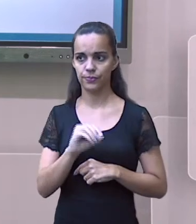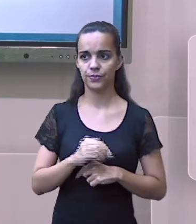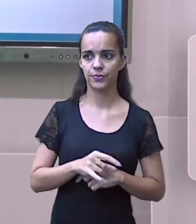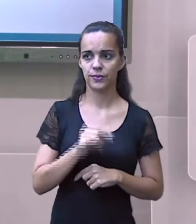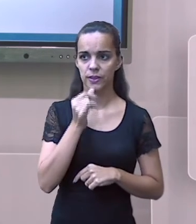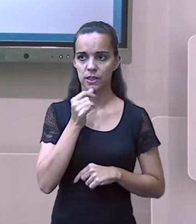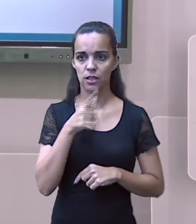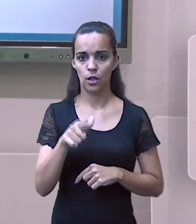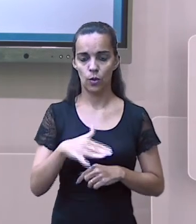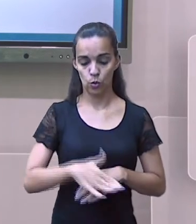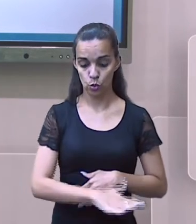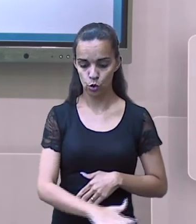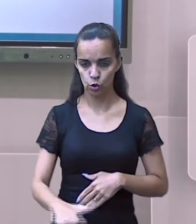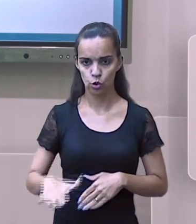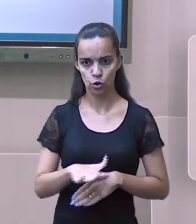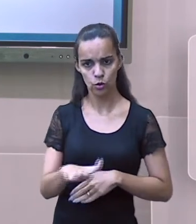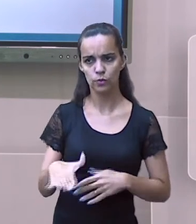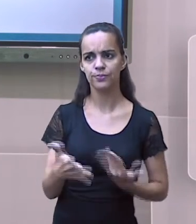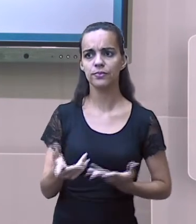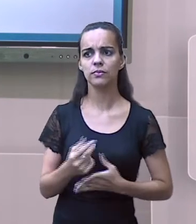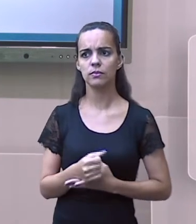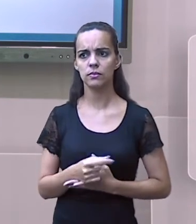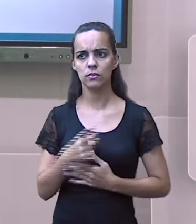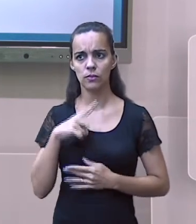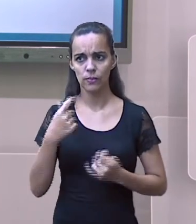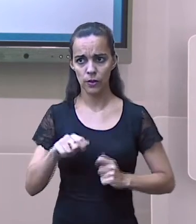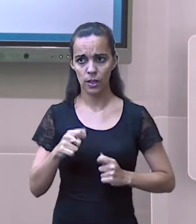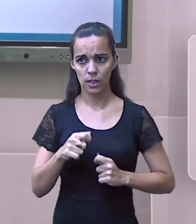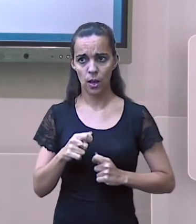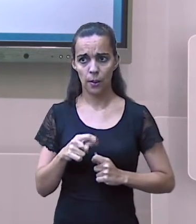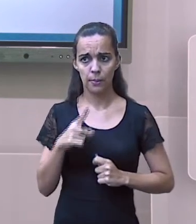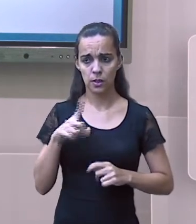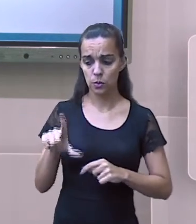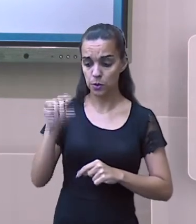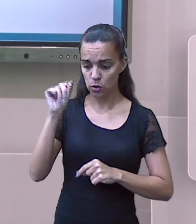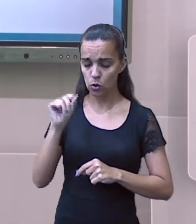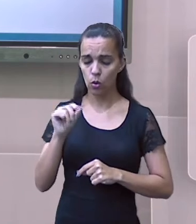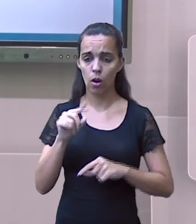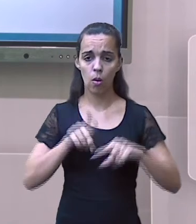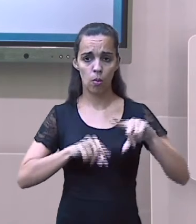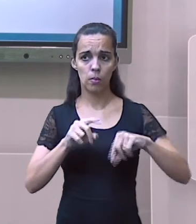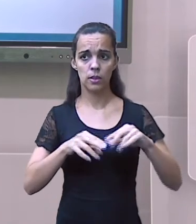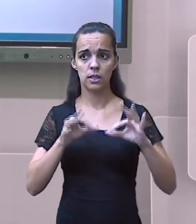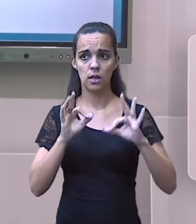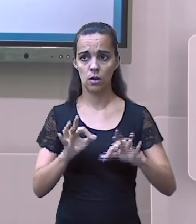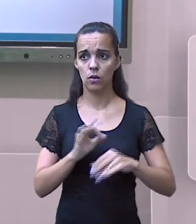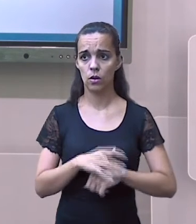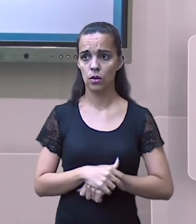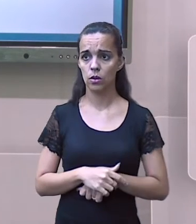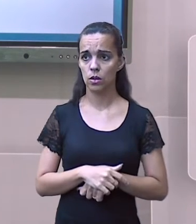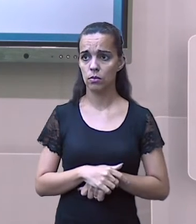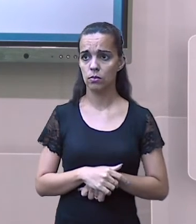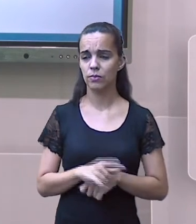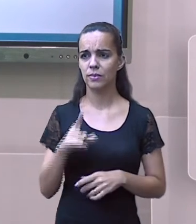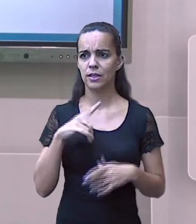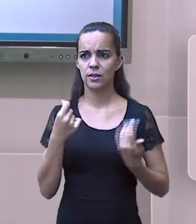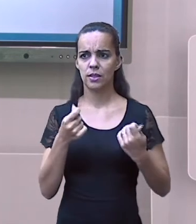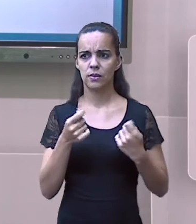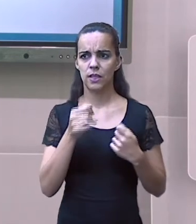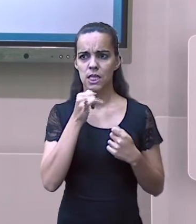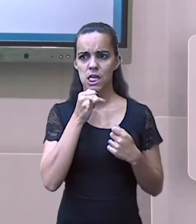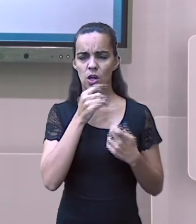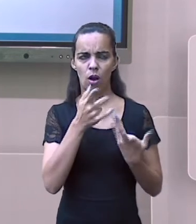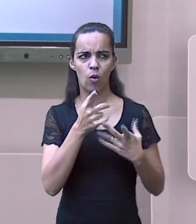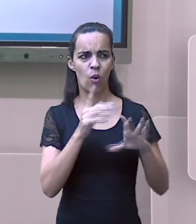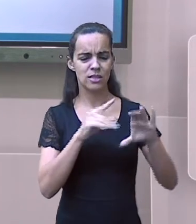né, o chão, o piso, você precisa escolher um material adequado. Se você vai calafetar uma